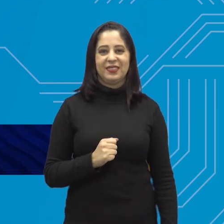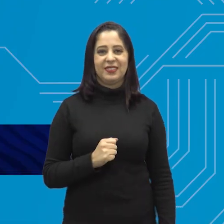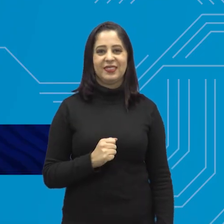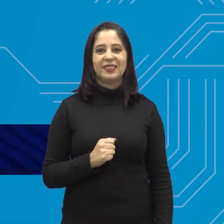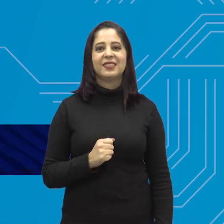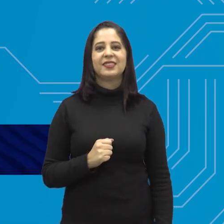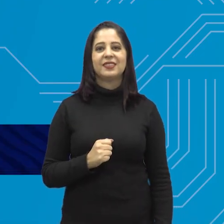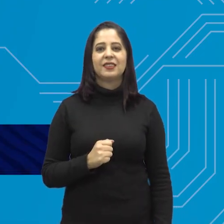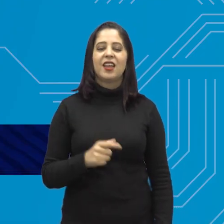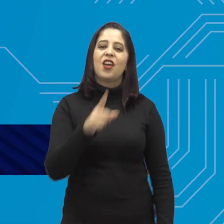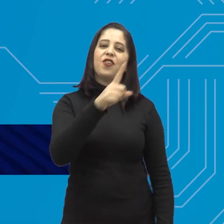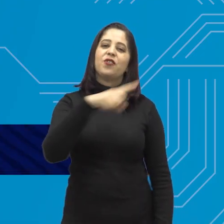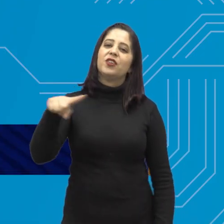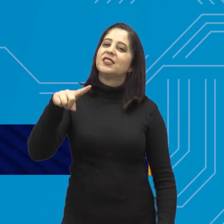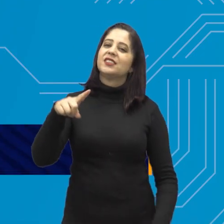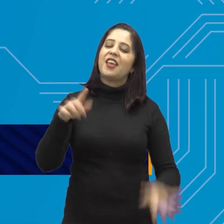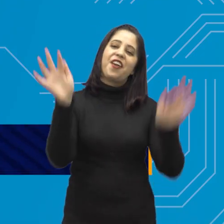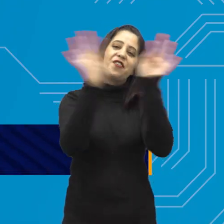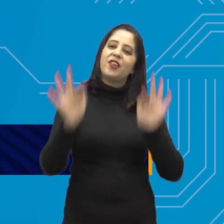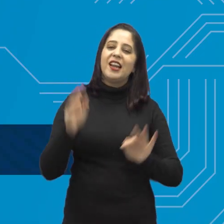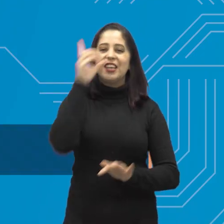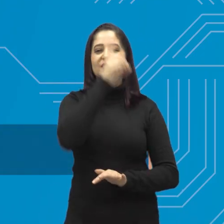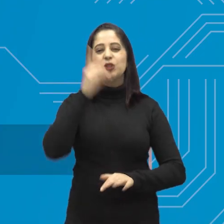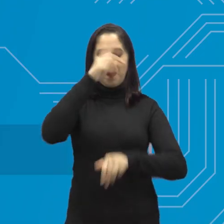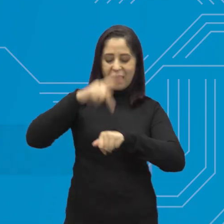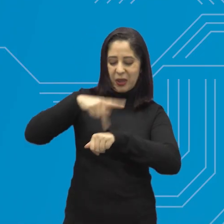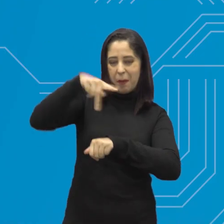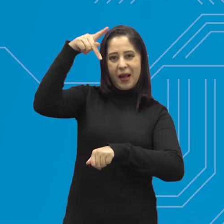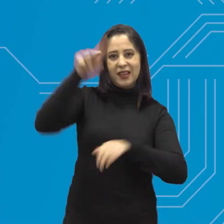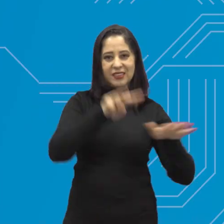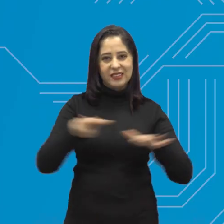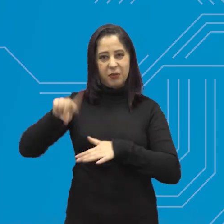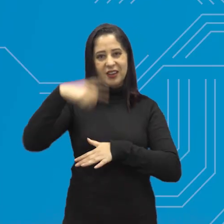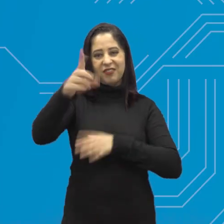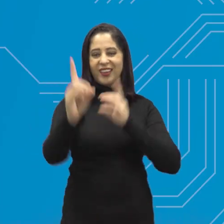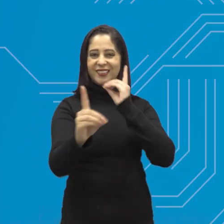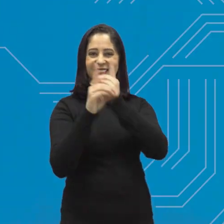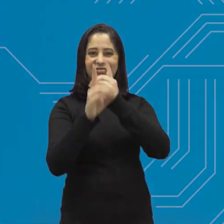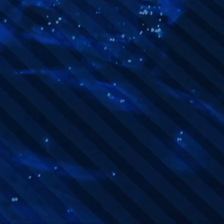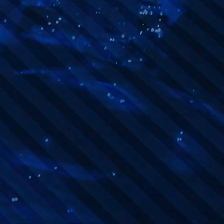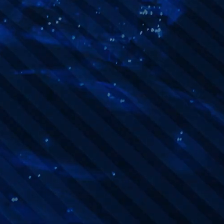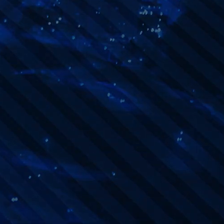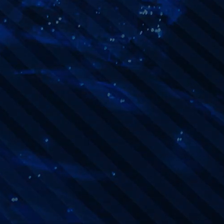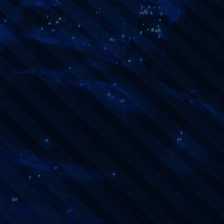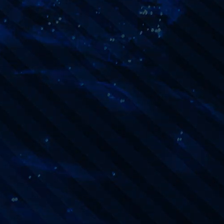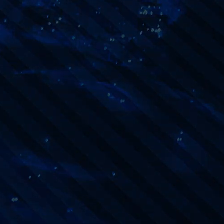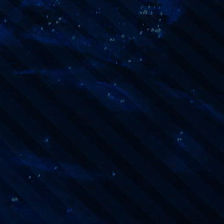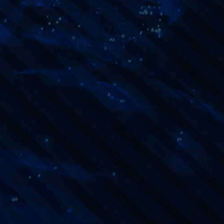@TV Câmara SJC. Que você tenha um feliz domingo de Páscoa. Até semana que vem!